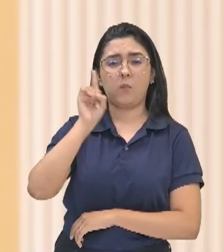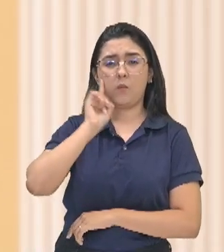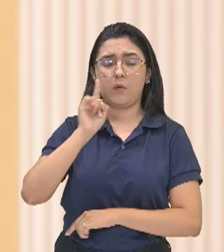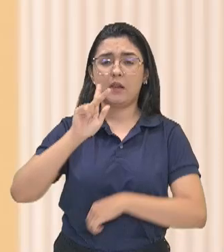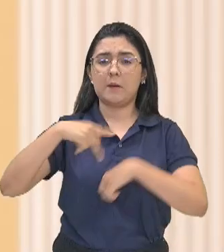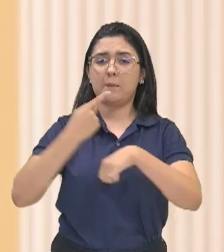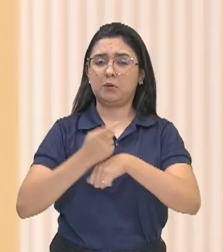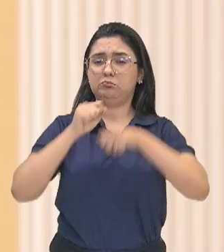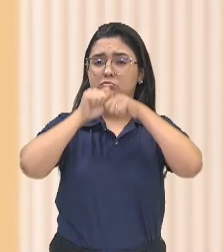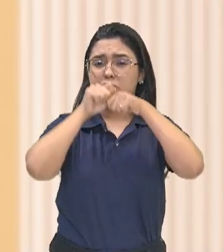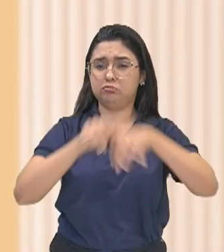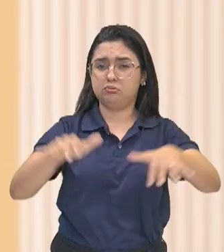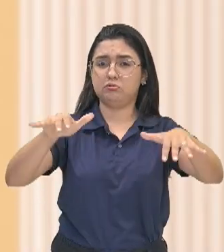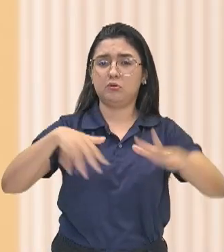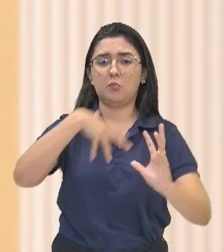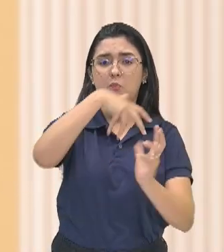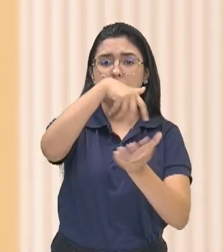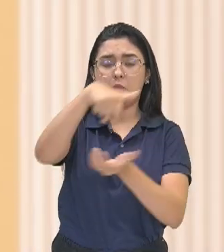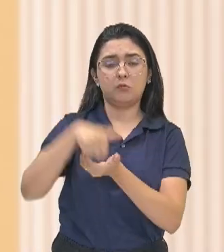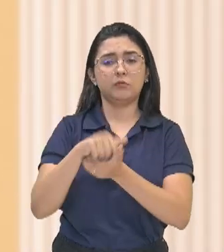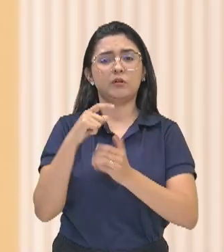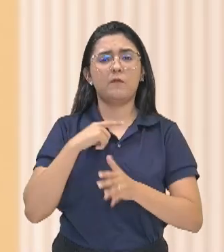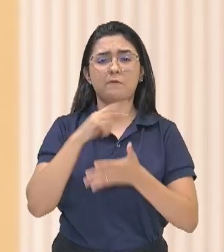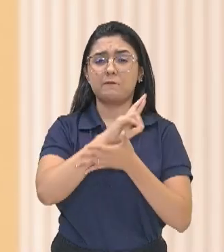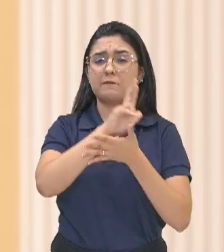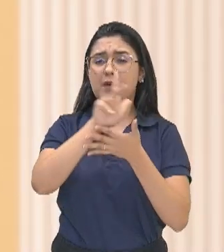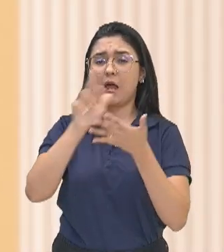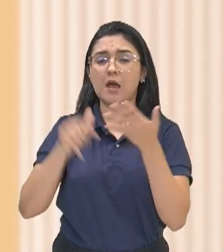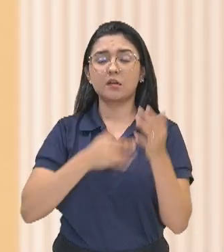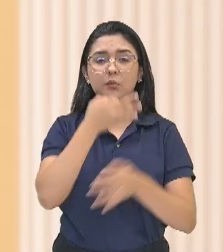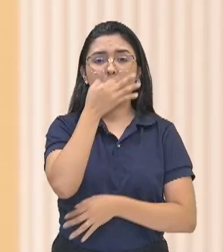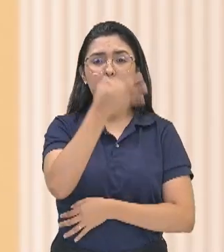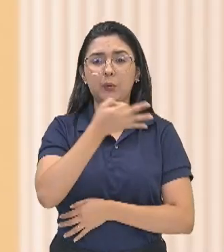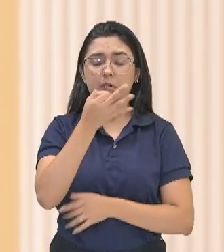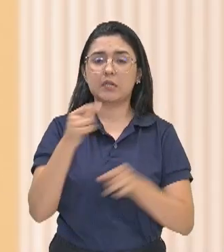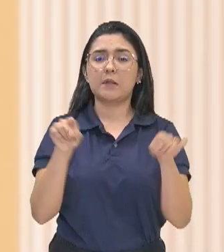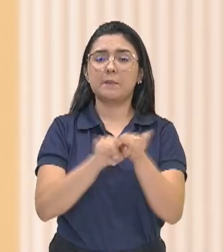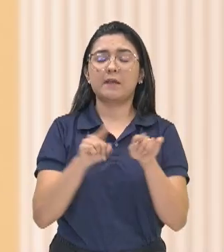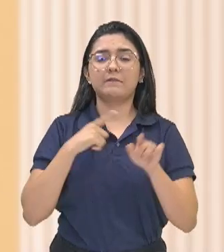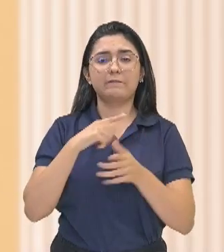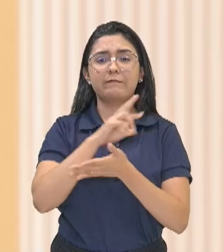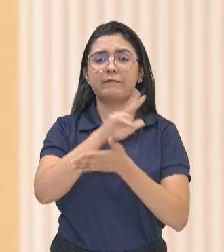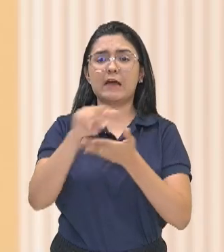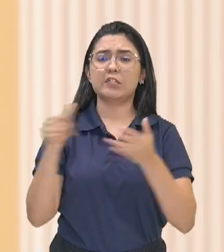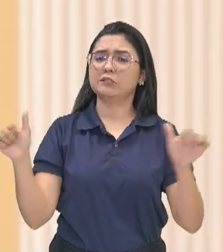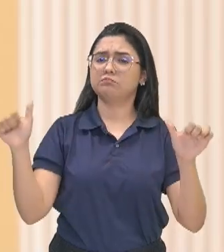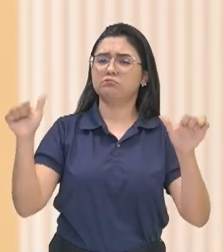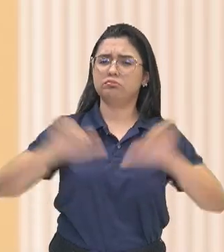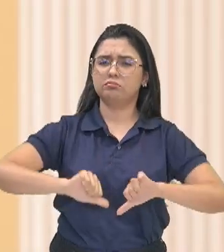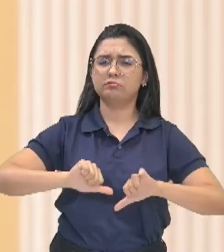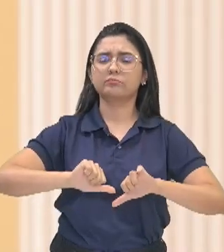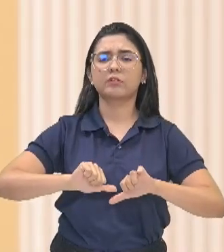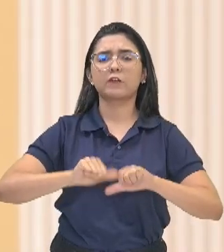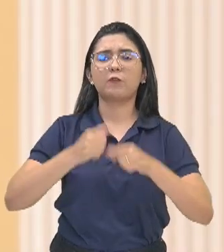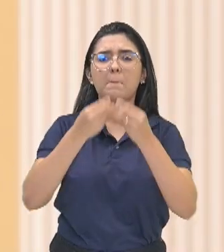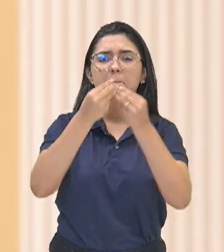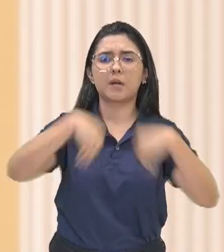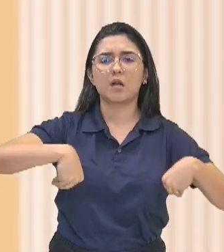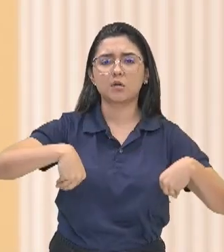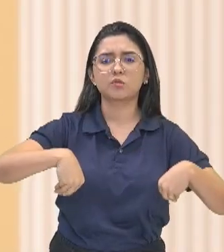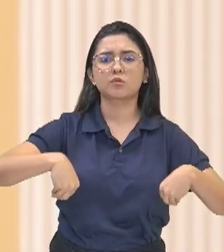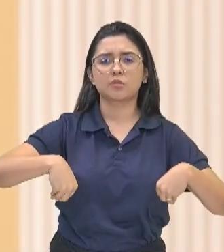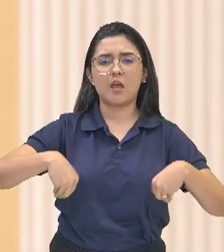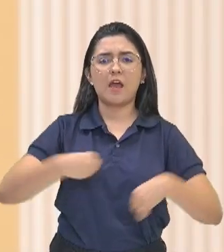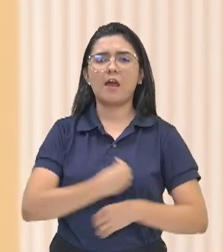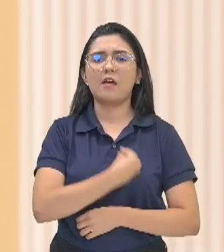mundo. Então, foram várias críticas, né, várias crises que foram, então, afetando a